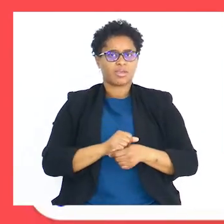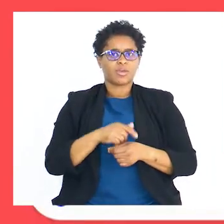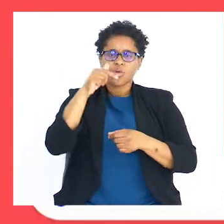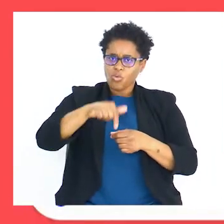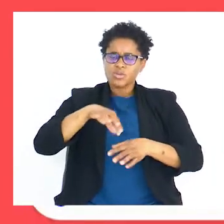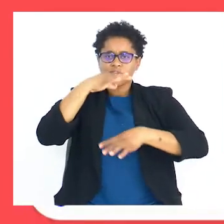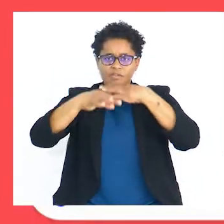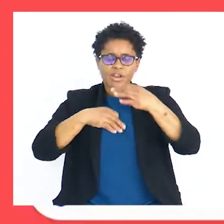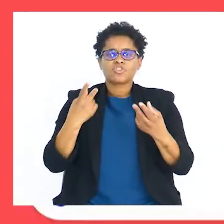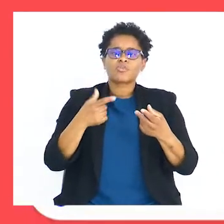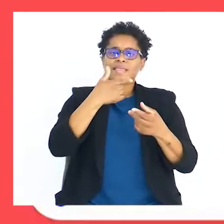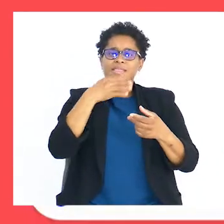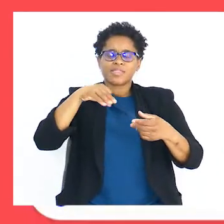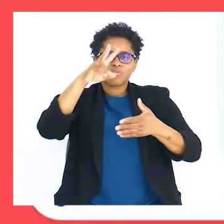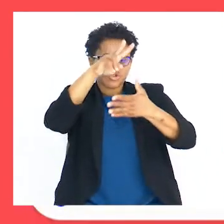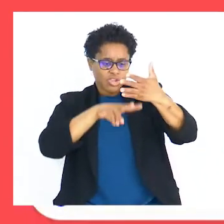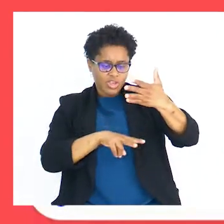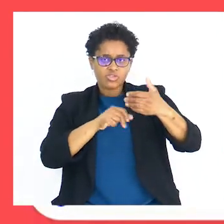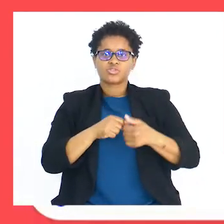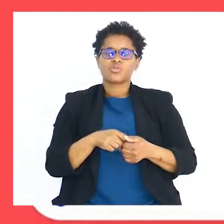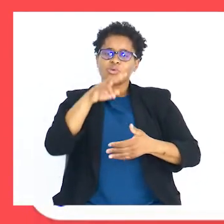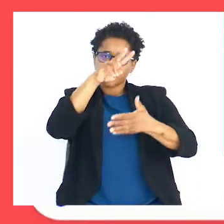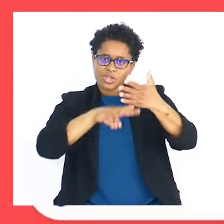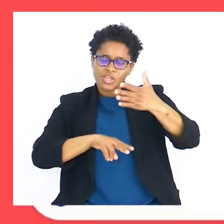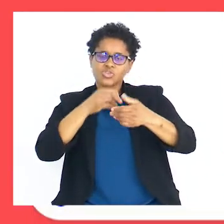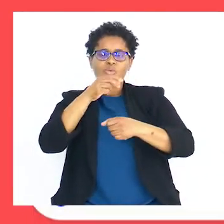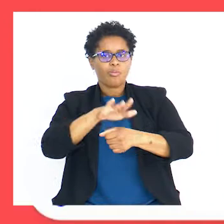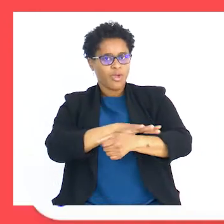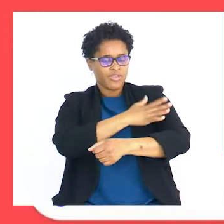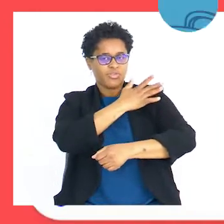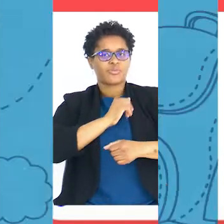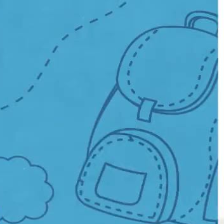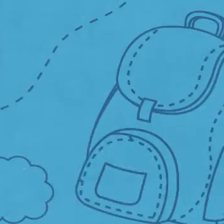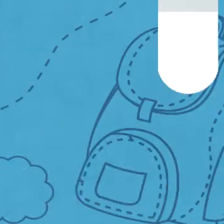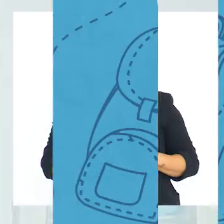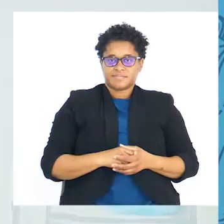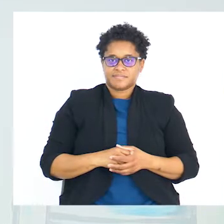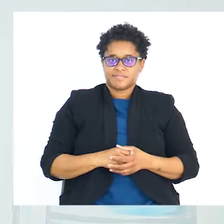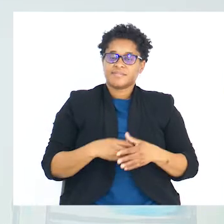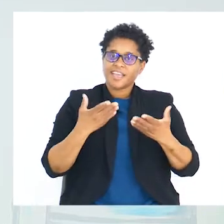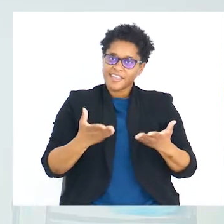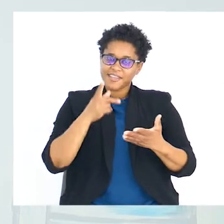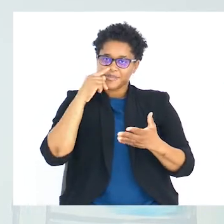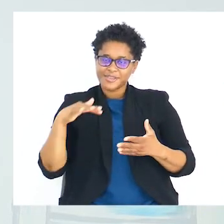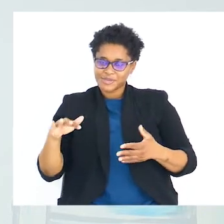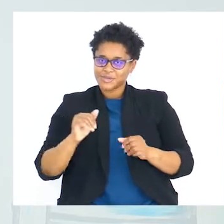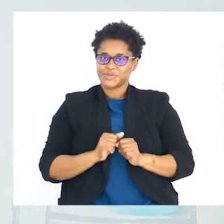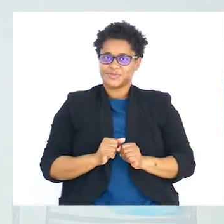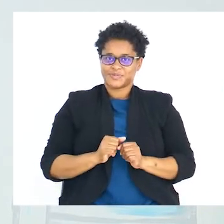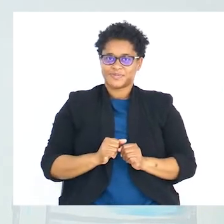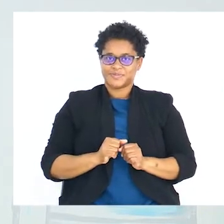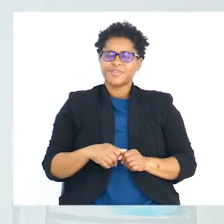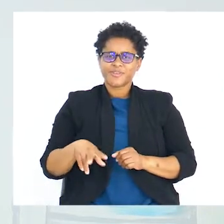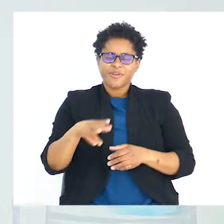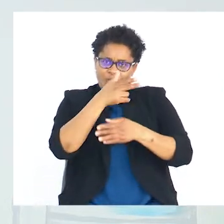hoje falamos sobre tipos de texto, o texto poético. E aí, meninos,